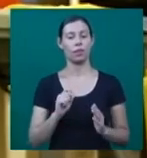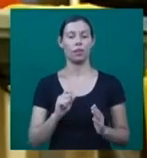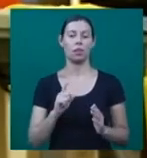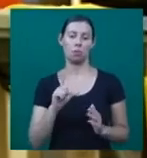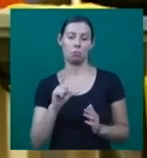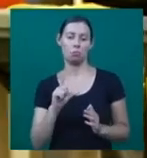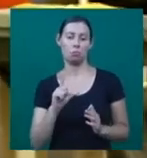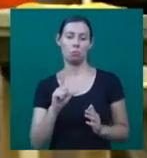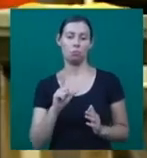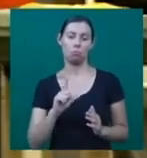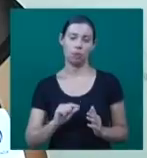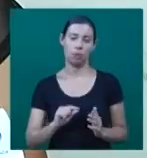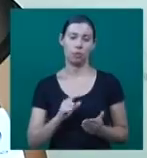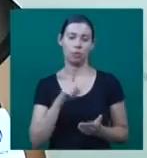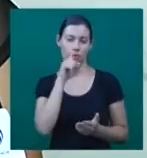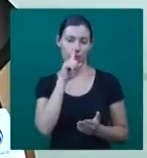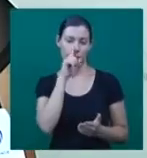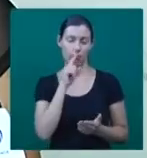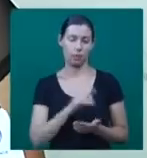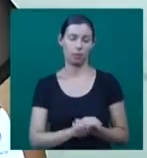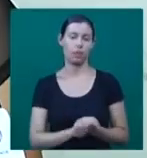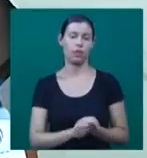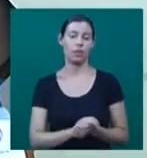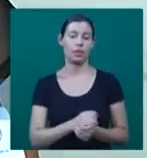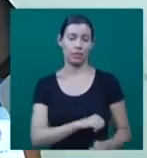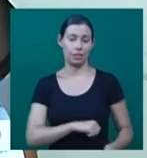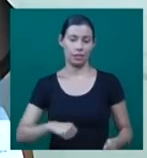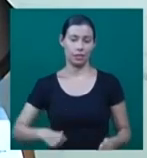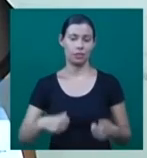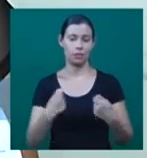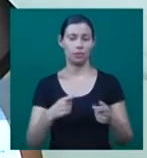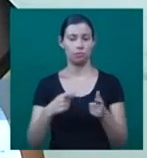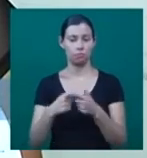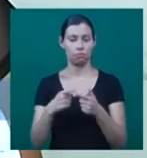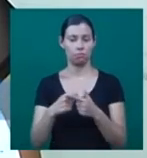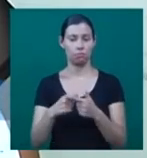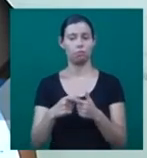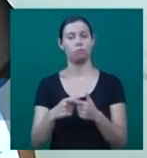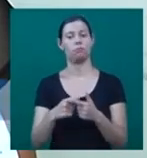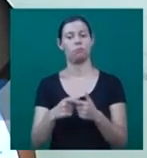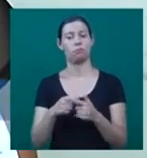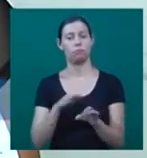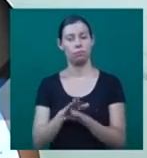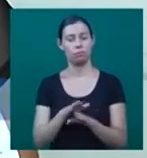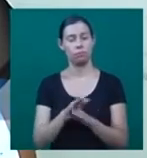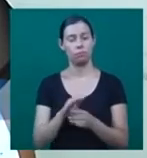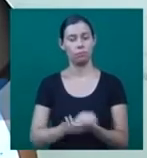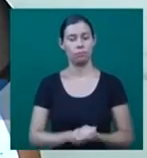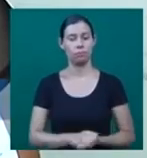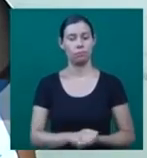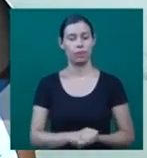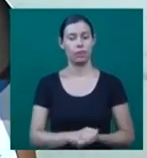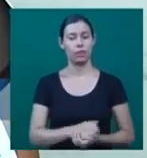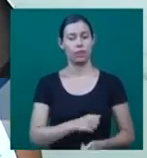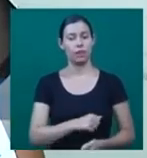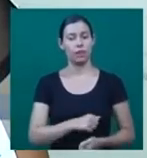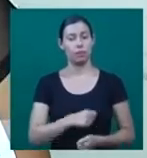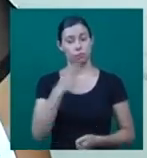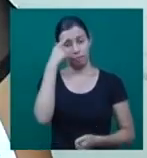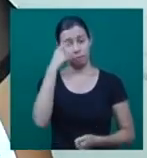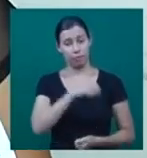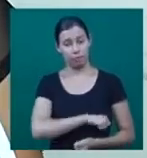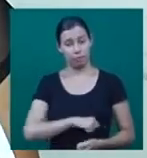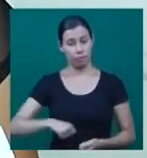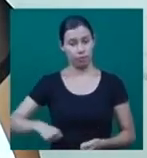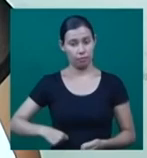realizada com indicação médica. Se eu for pensar em riscos de cesariana, aumenta muito mais o risco de volume de sangramento,